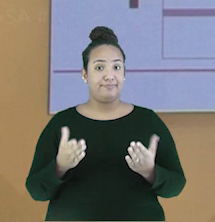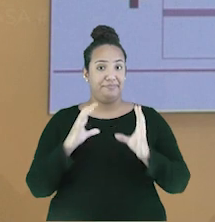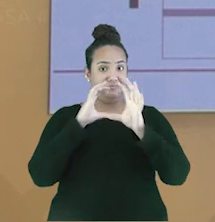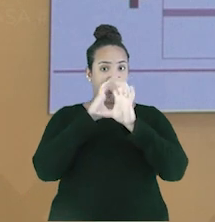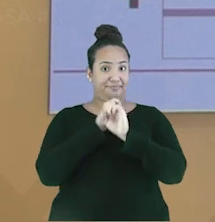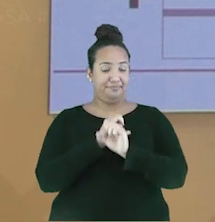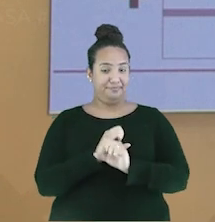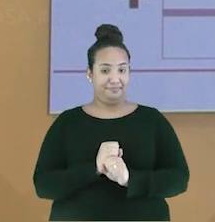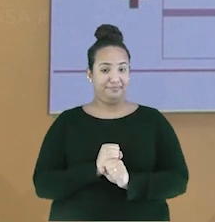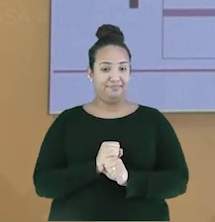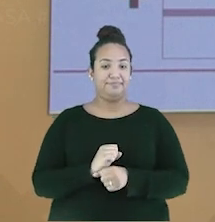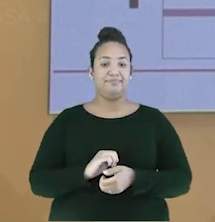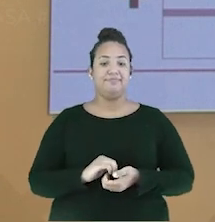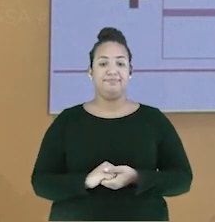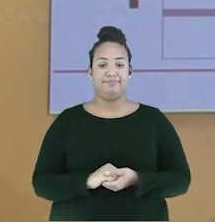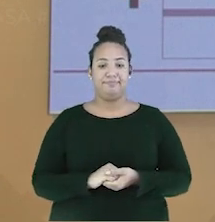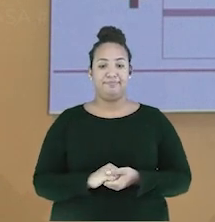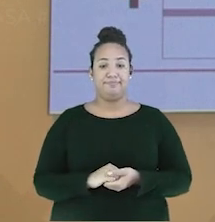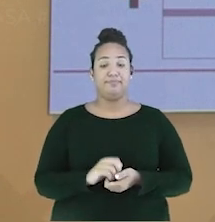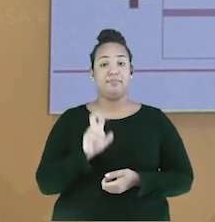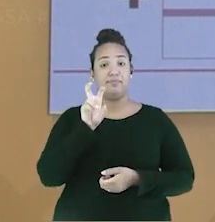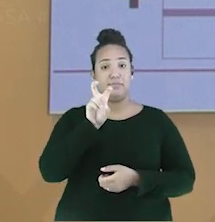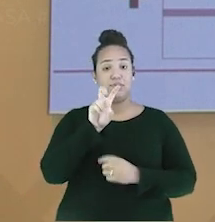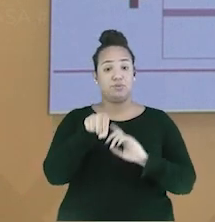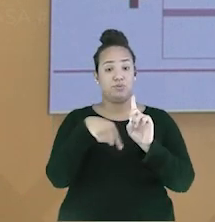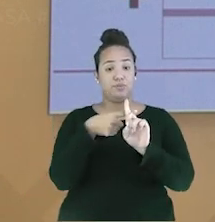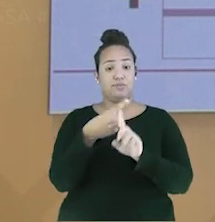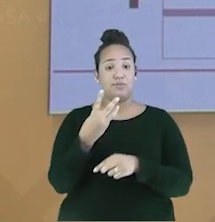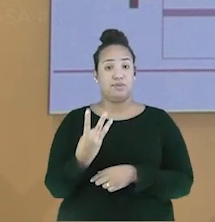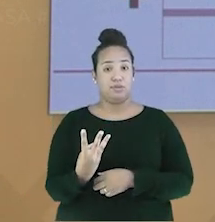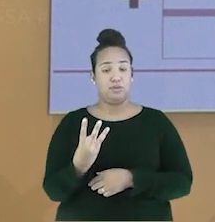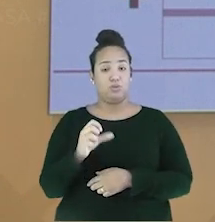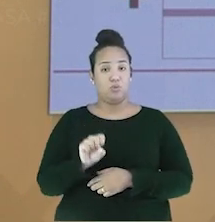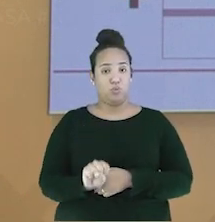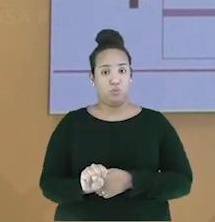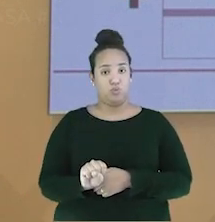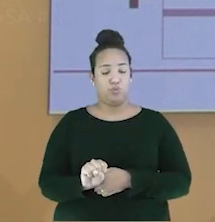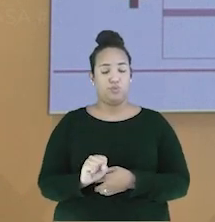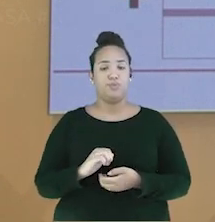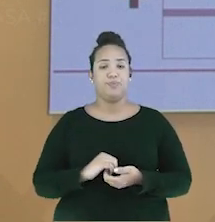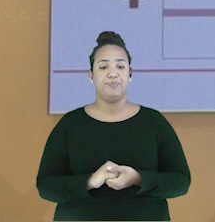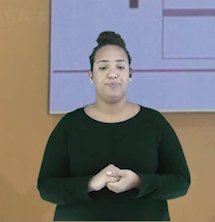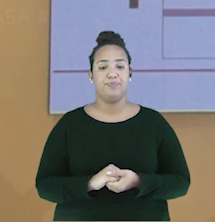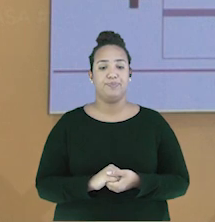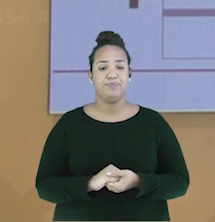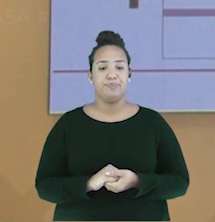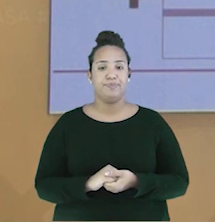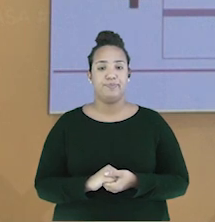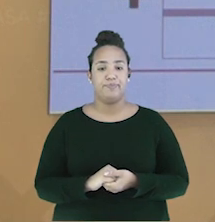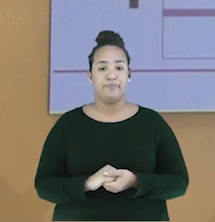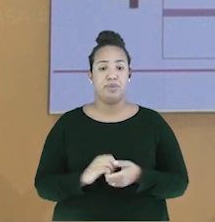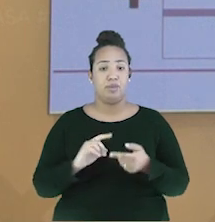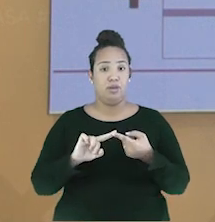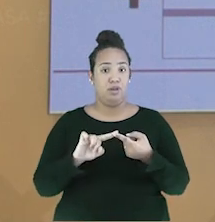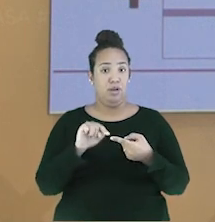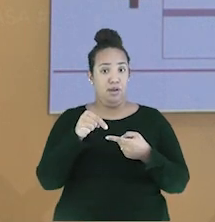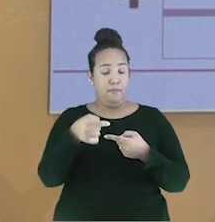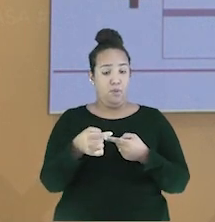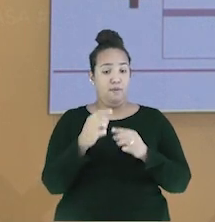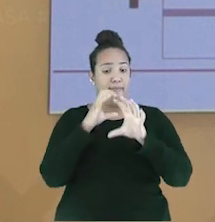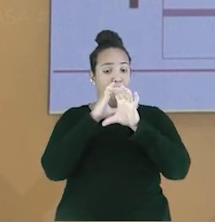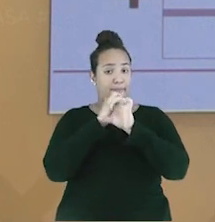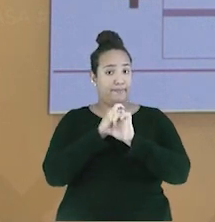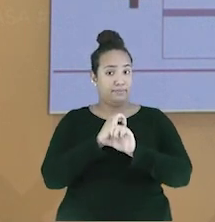o que está na casa das unidades. 5 mais 3 é igual a 8. Em seguida, somamos o que está